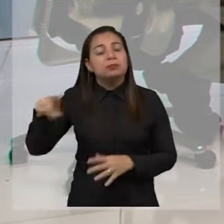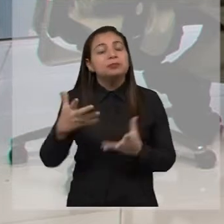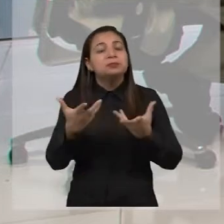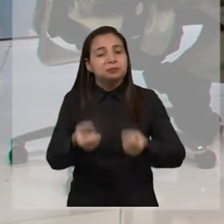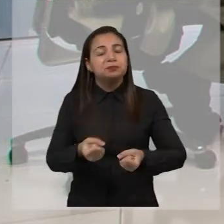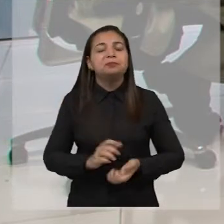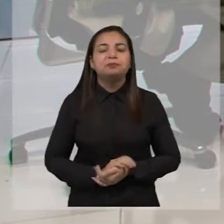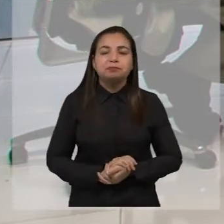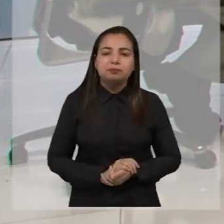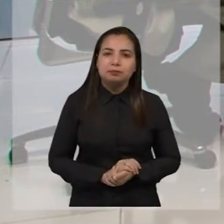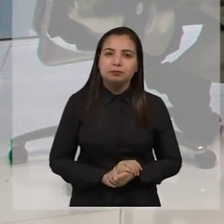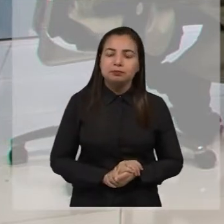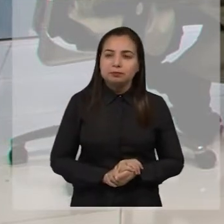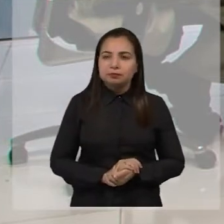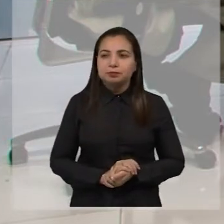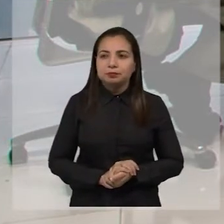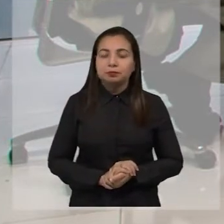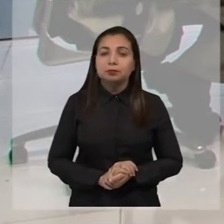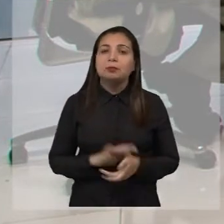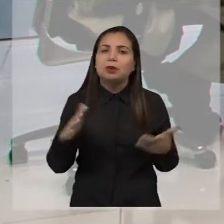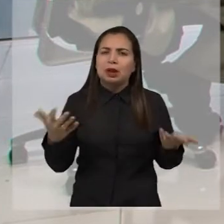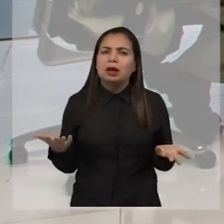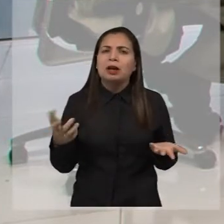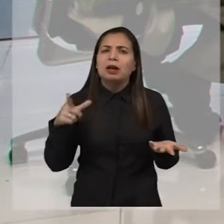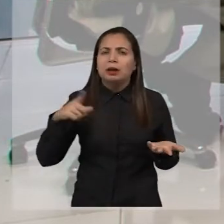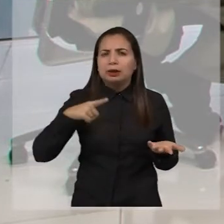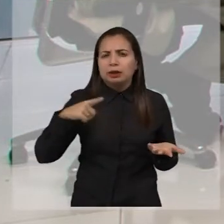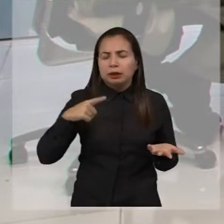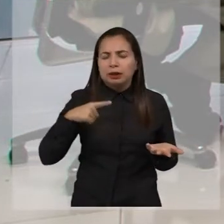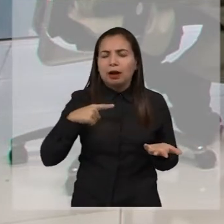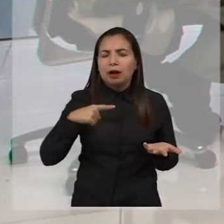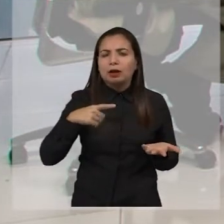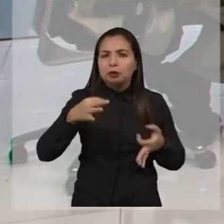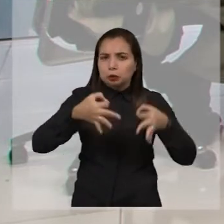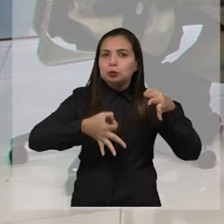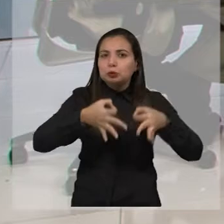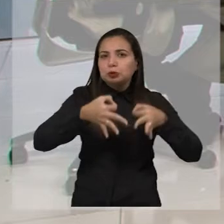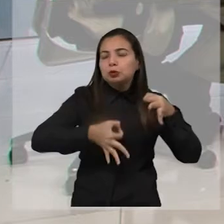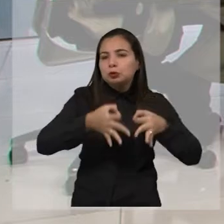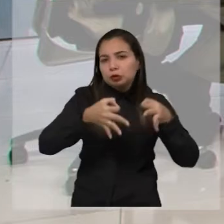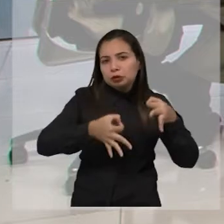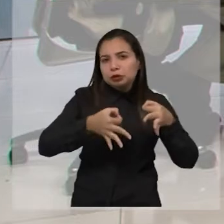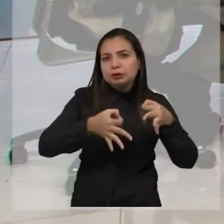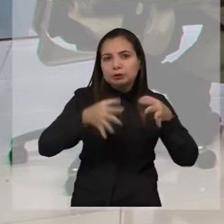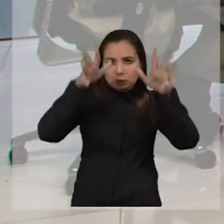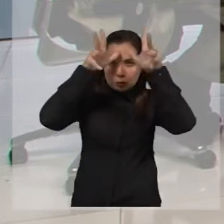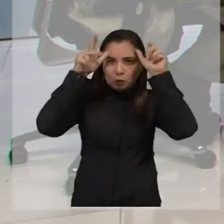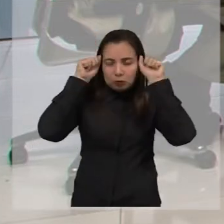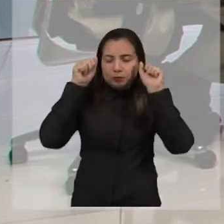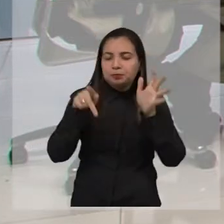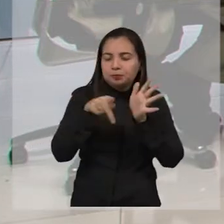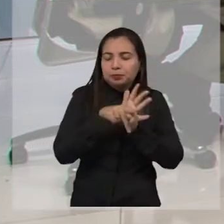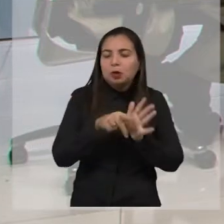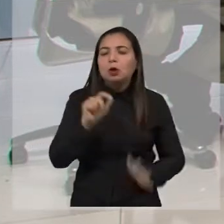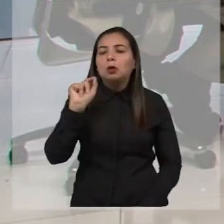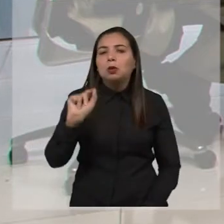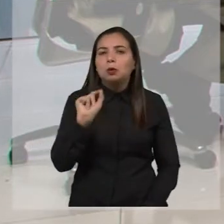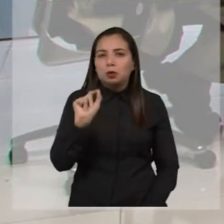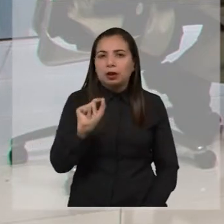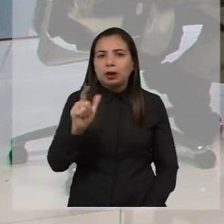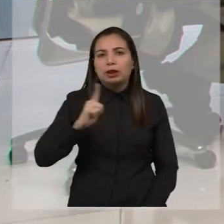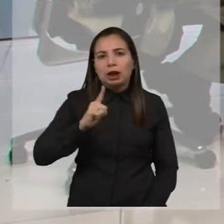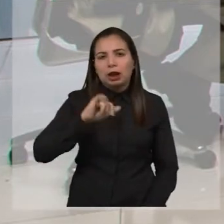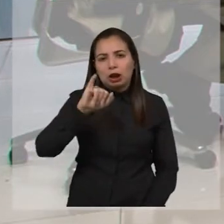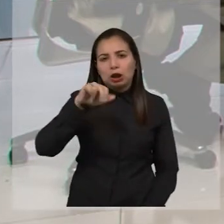lembrando aqui agora que o ano passado, o Conselho Nacional de Justiça, a Rede Globo, fundações aí, promovem anualmente um prêmio